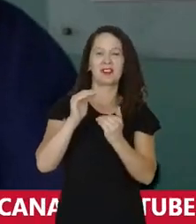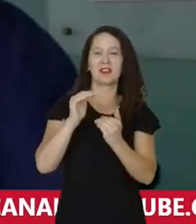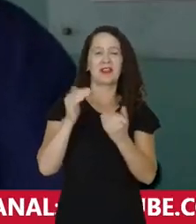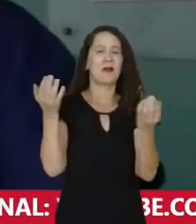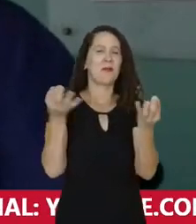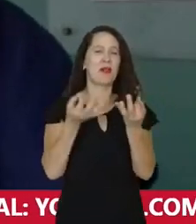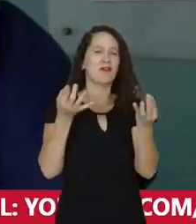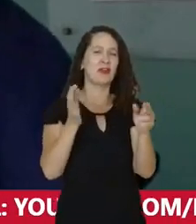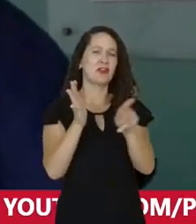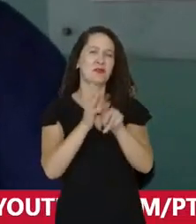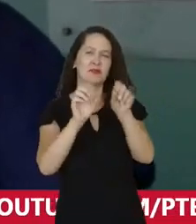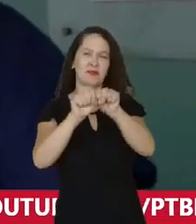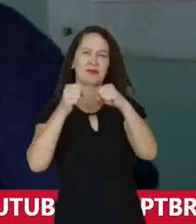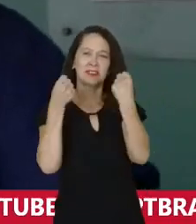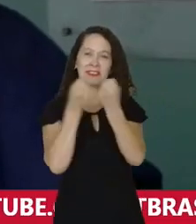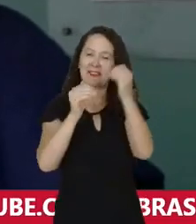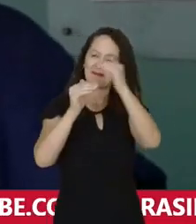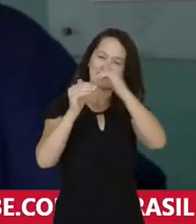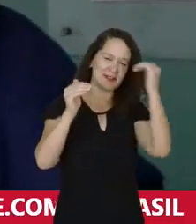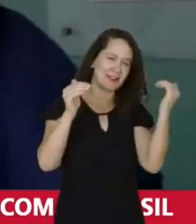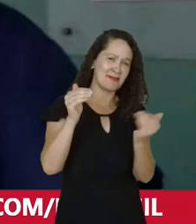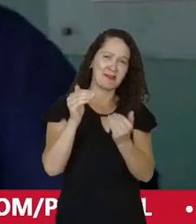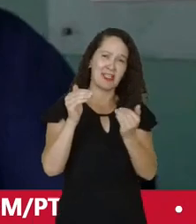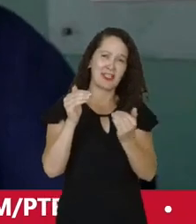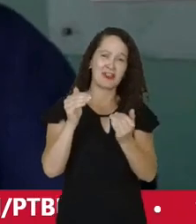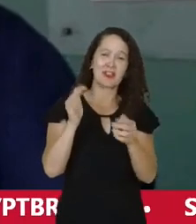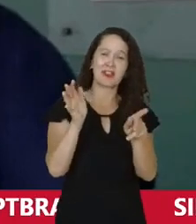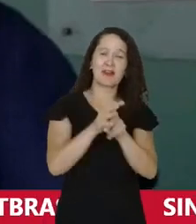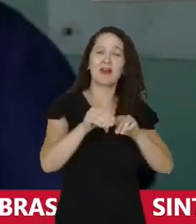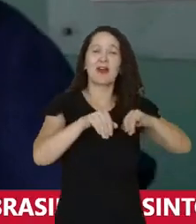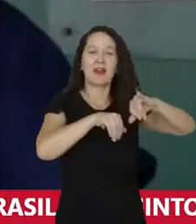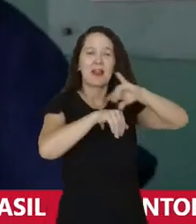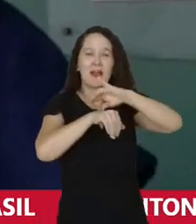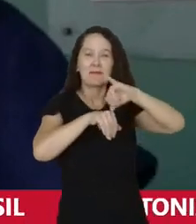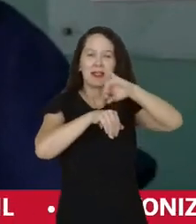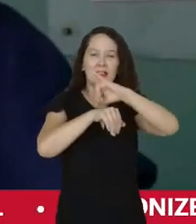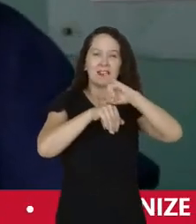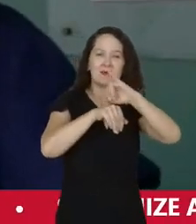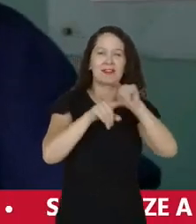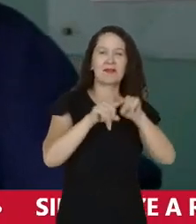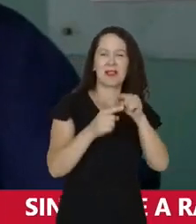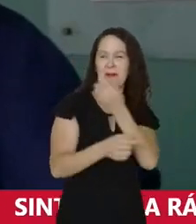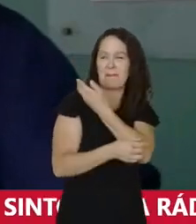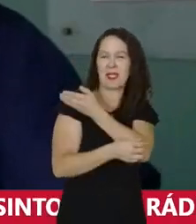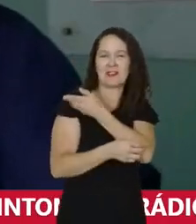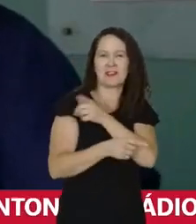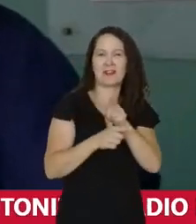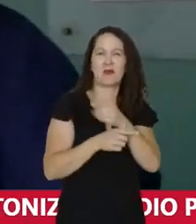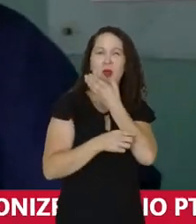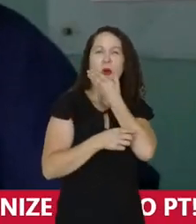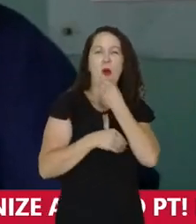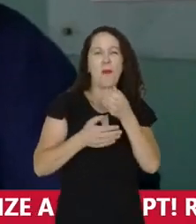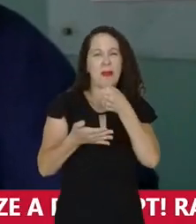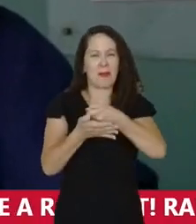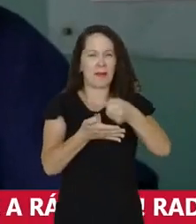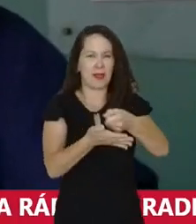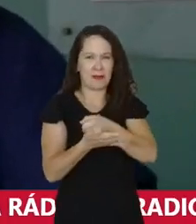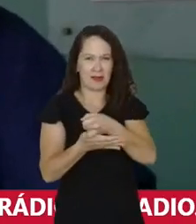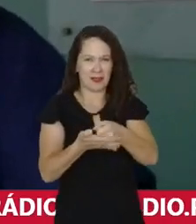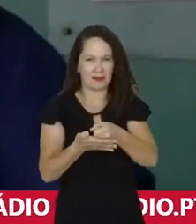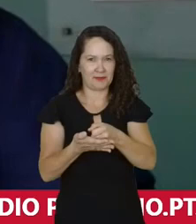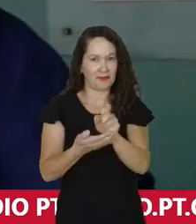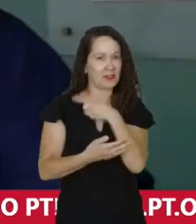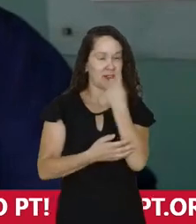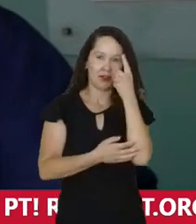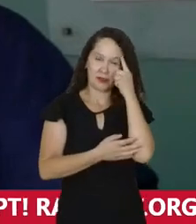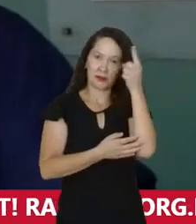numa lógica extremamente capitalista, patriarcal e racista, né? Então, também a gente tem